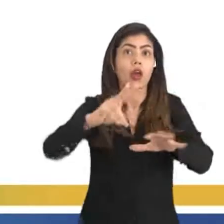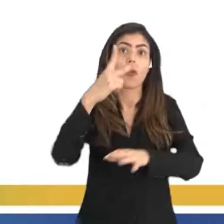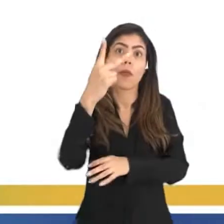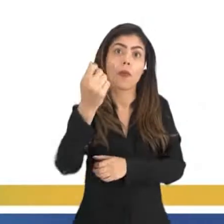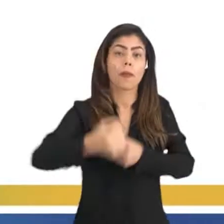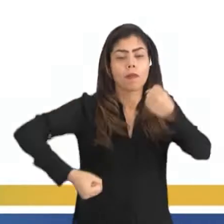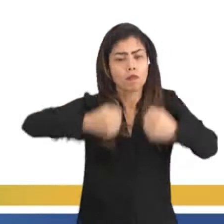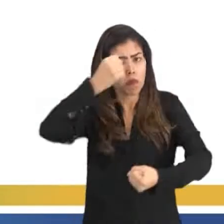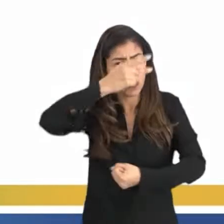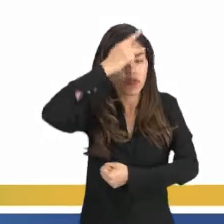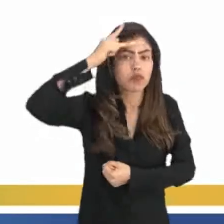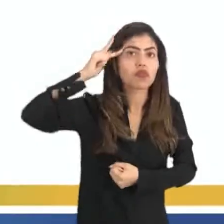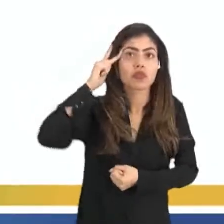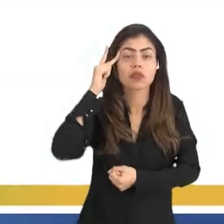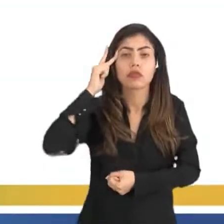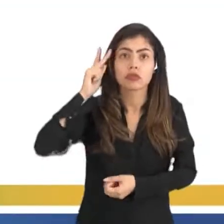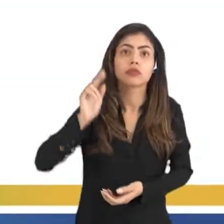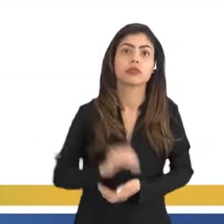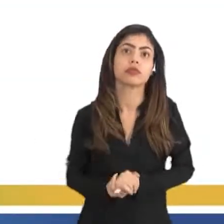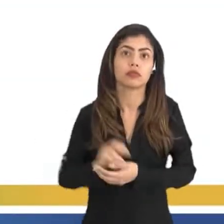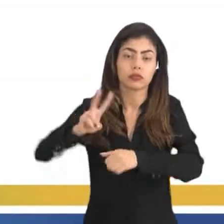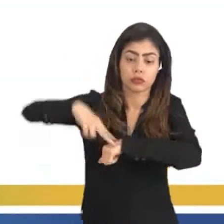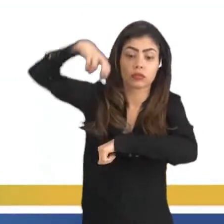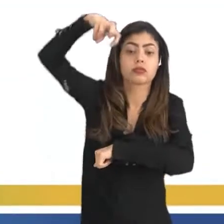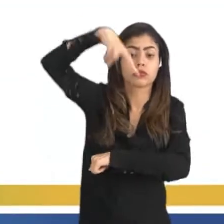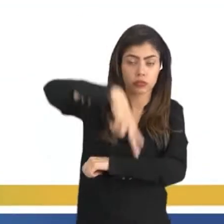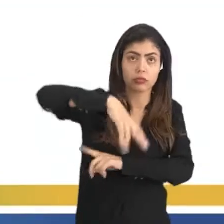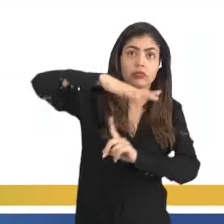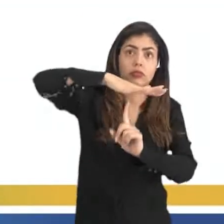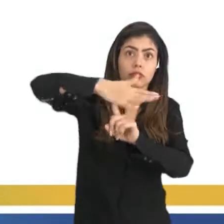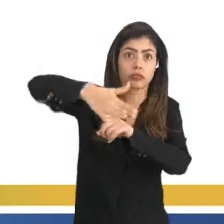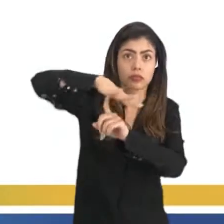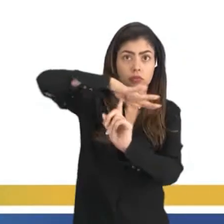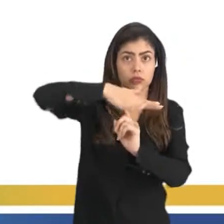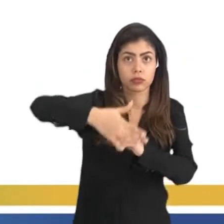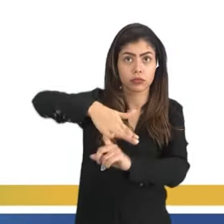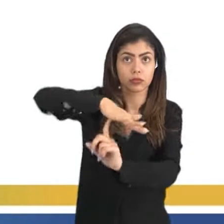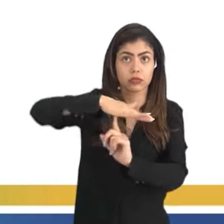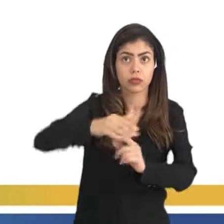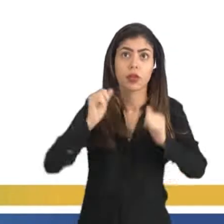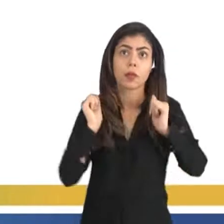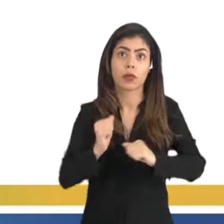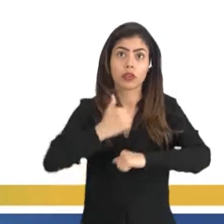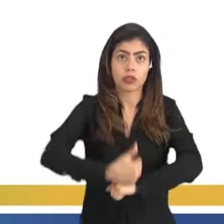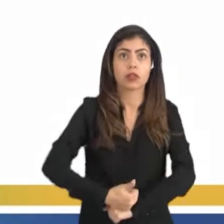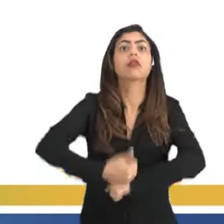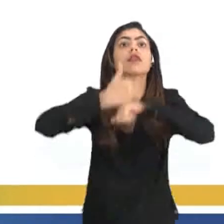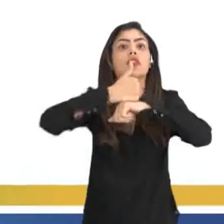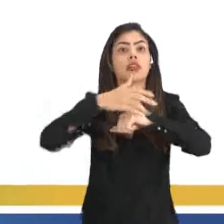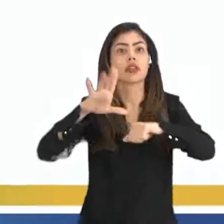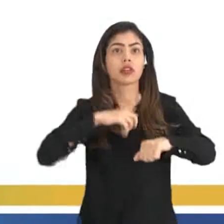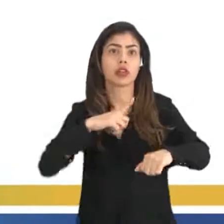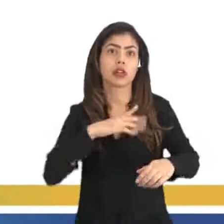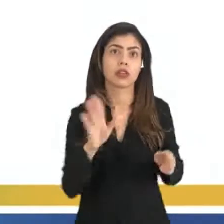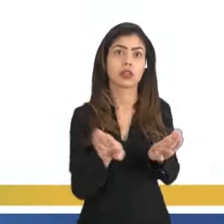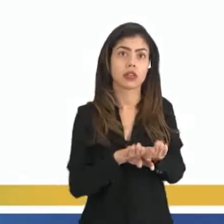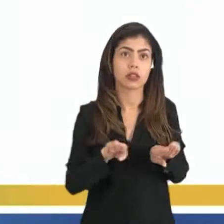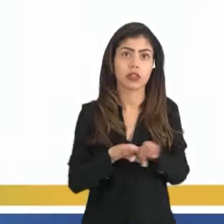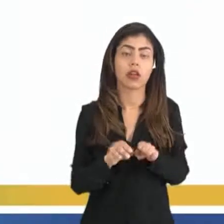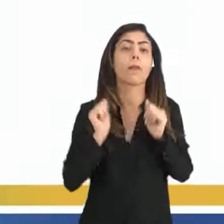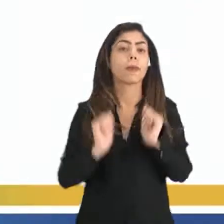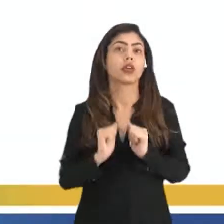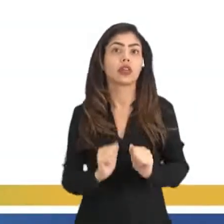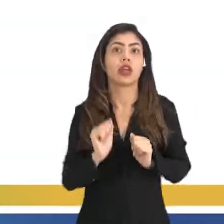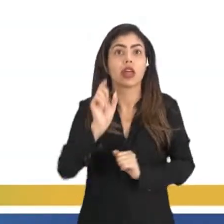caso, os pilotos lançadores de paraquedistas devem ser qualificados